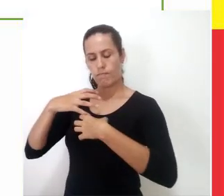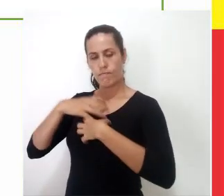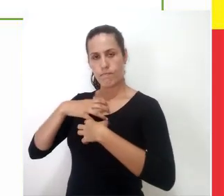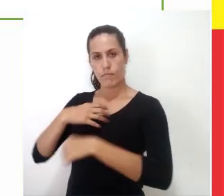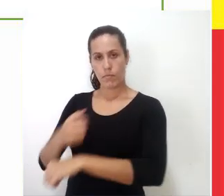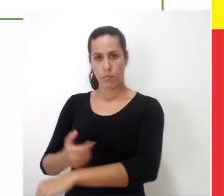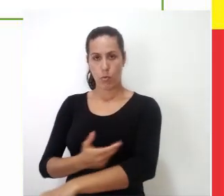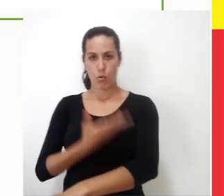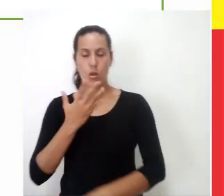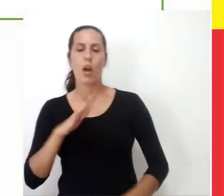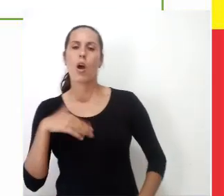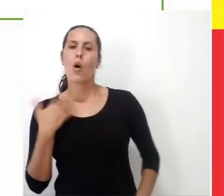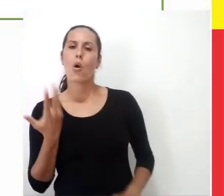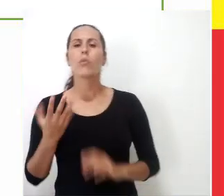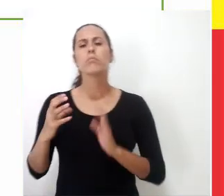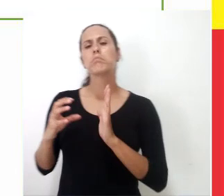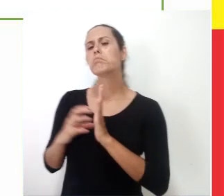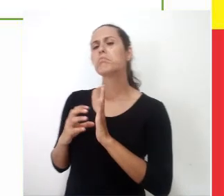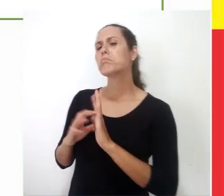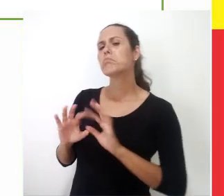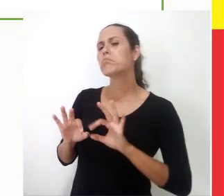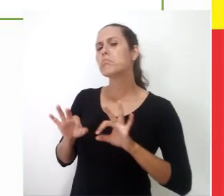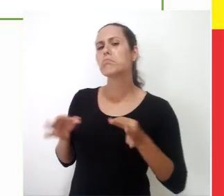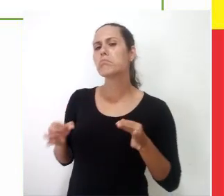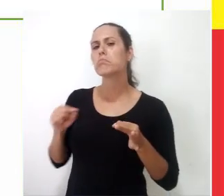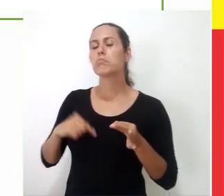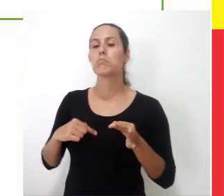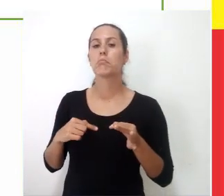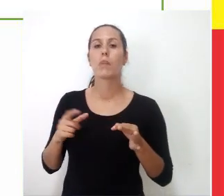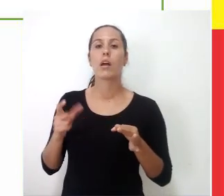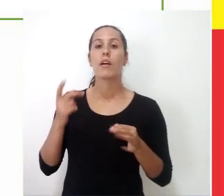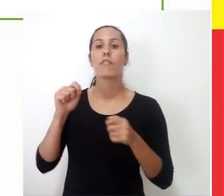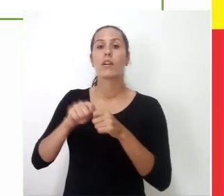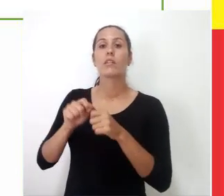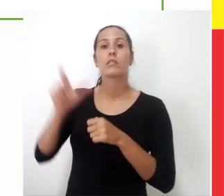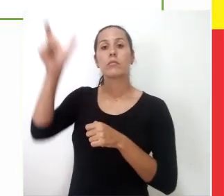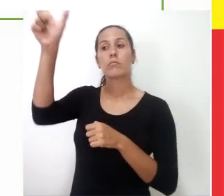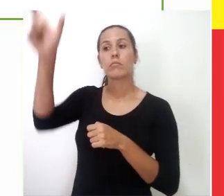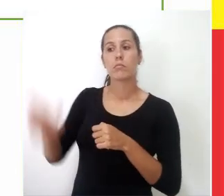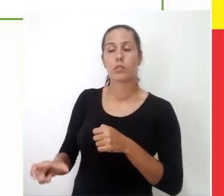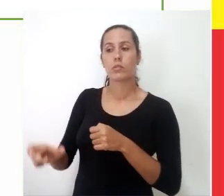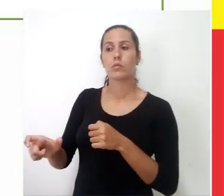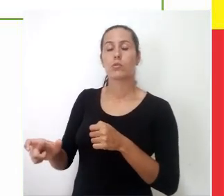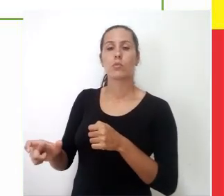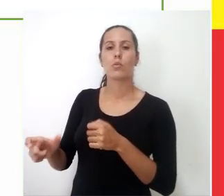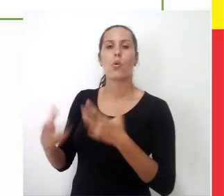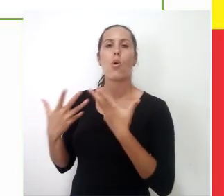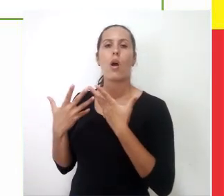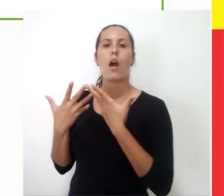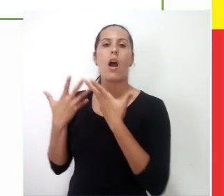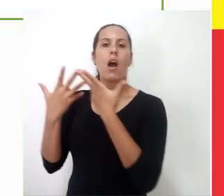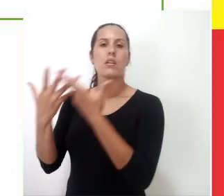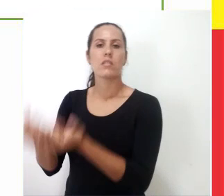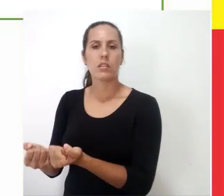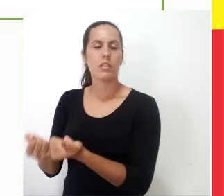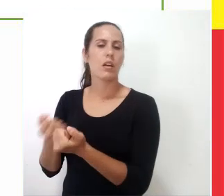recursos emocionais ou simbólicos para induzir alguém a aceitar uma ideia, uma